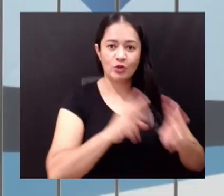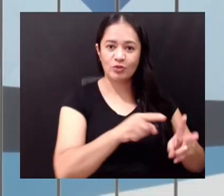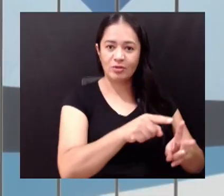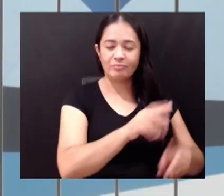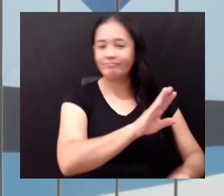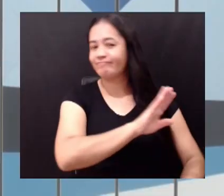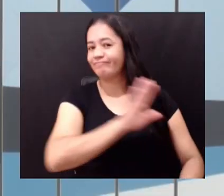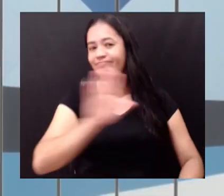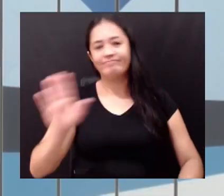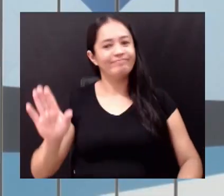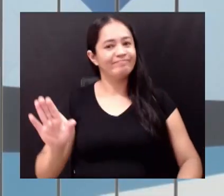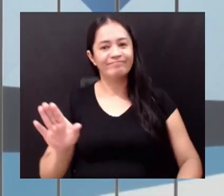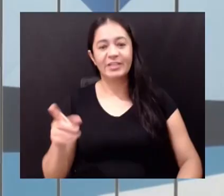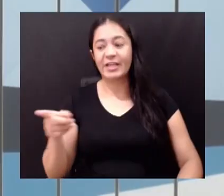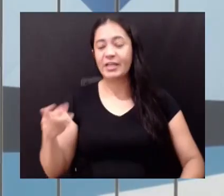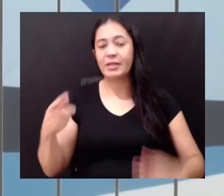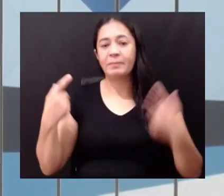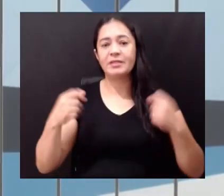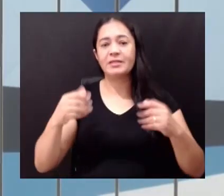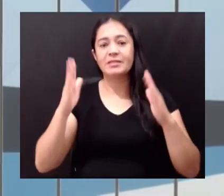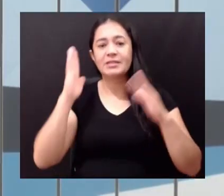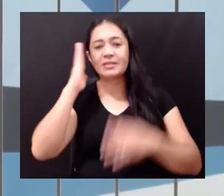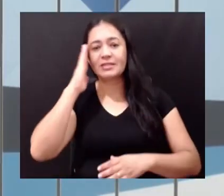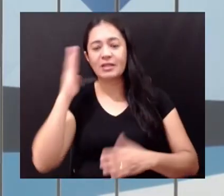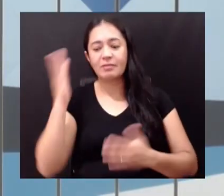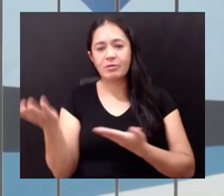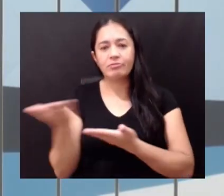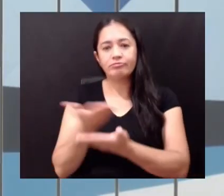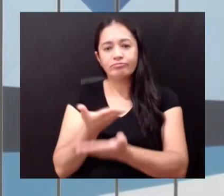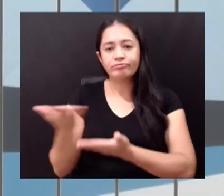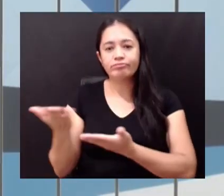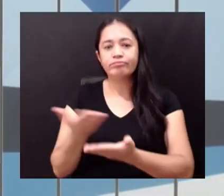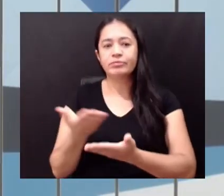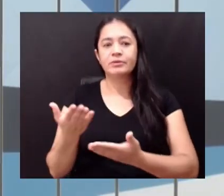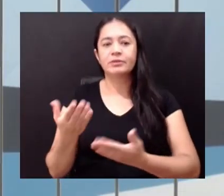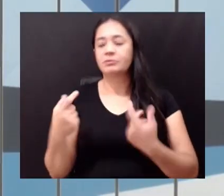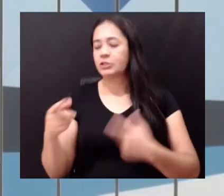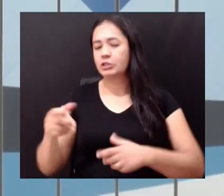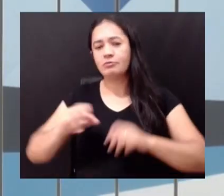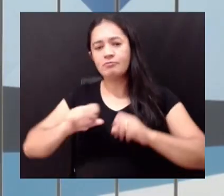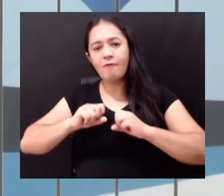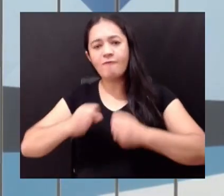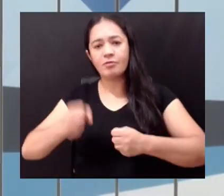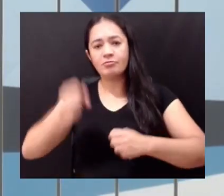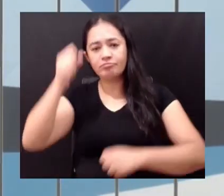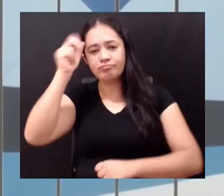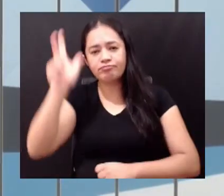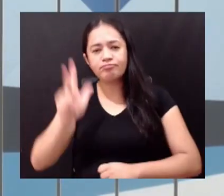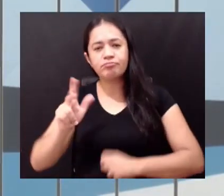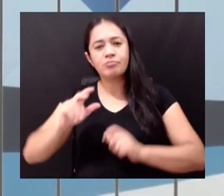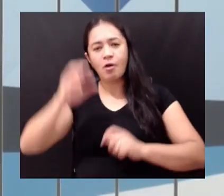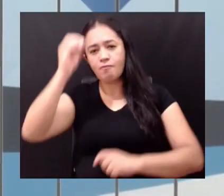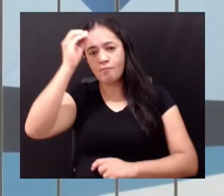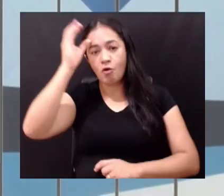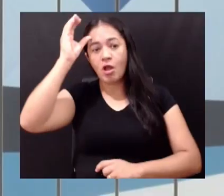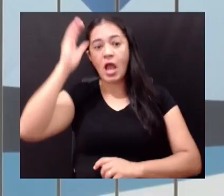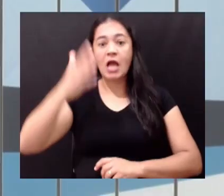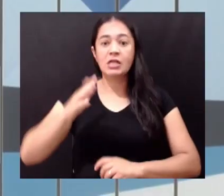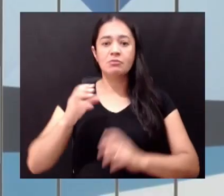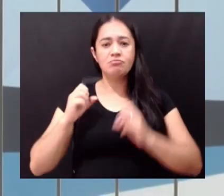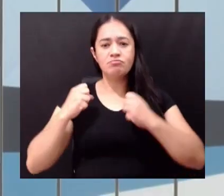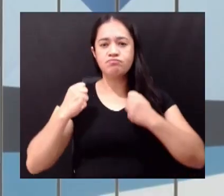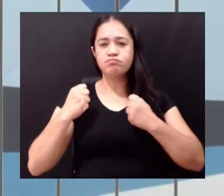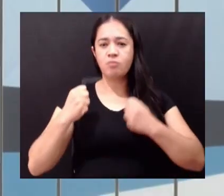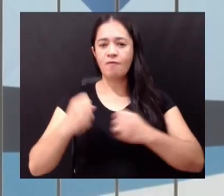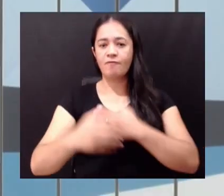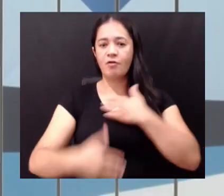essa troca, que ele está sim dedicando horas do trabalho dele, expertise, conhecimento, força bruta muitas vezes, mas que a empresa também precisa